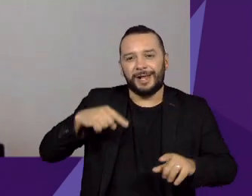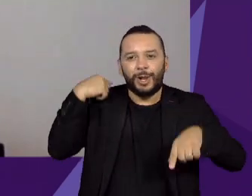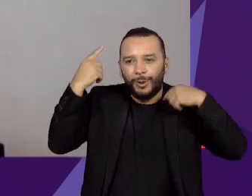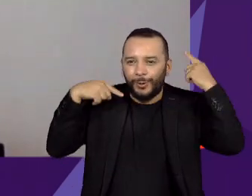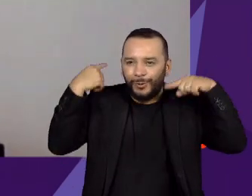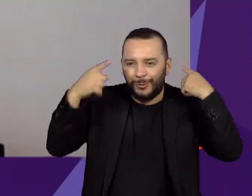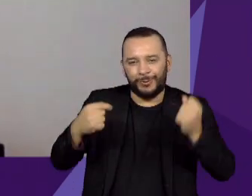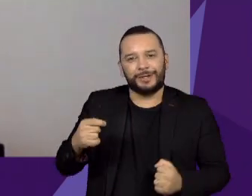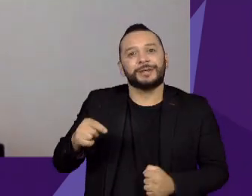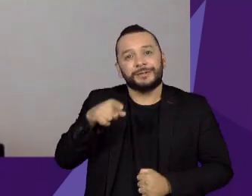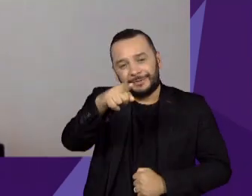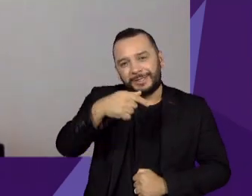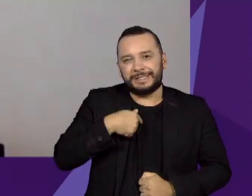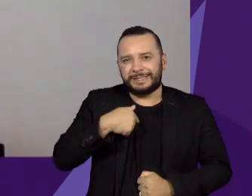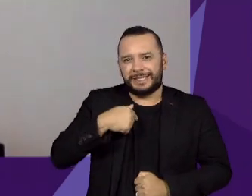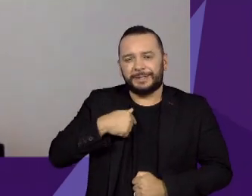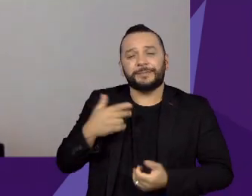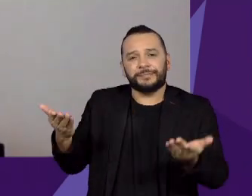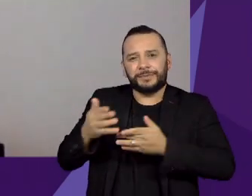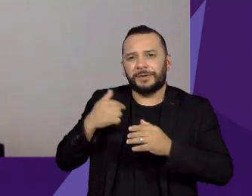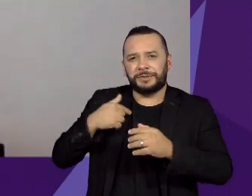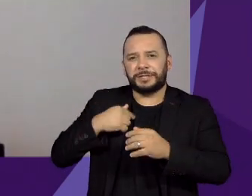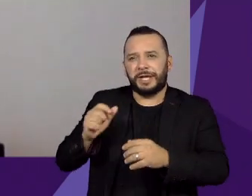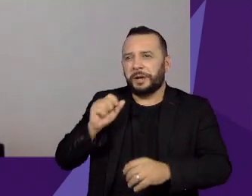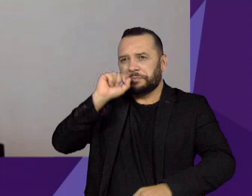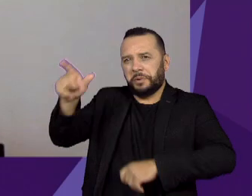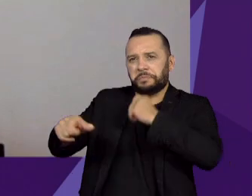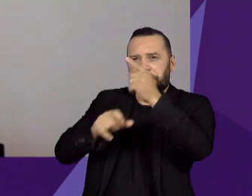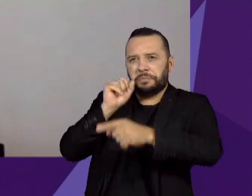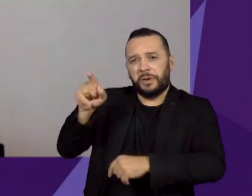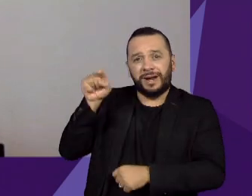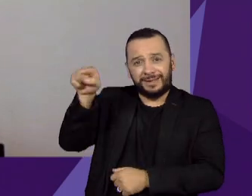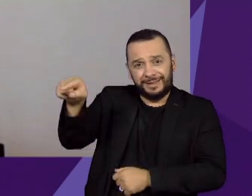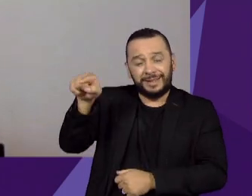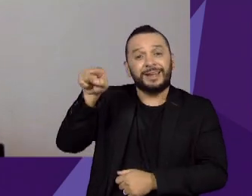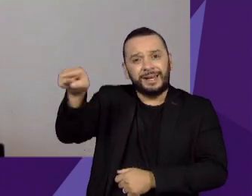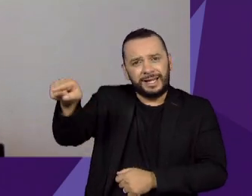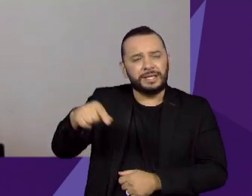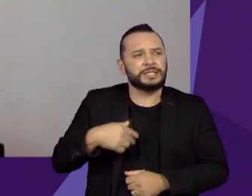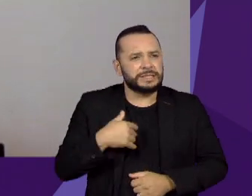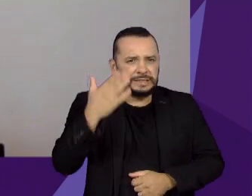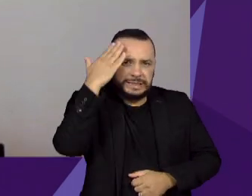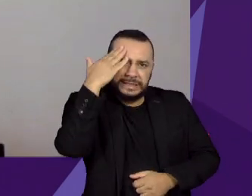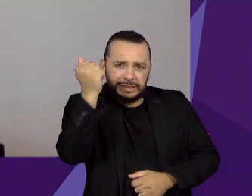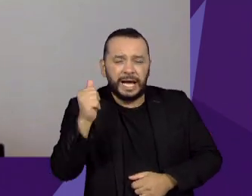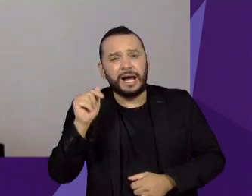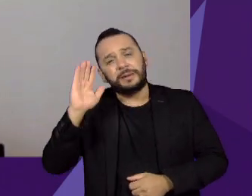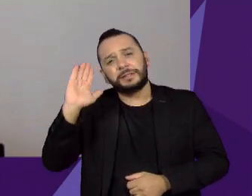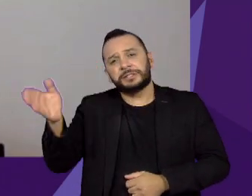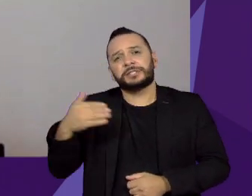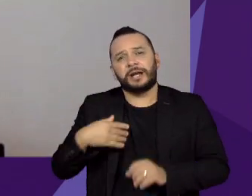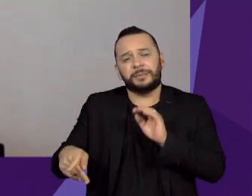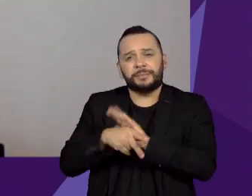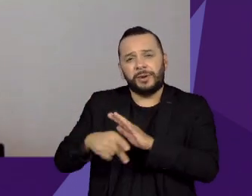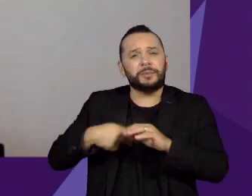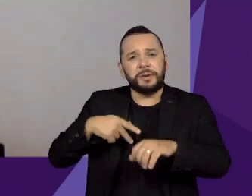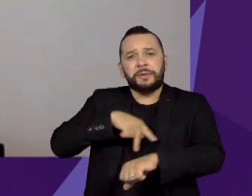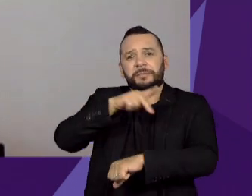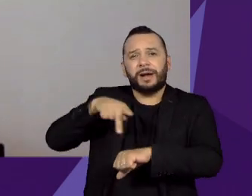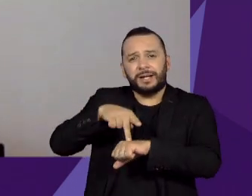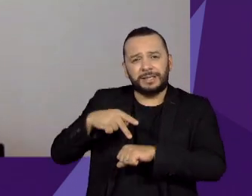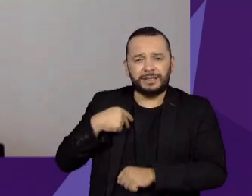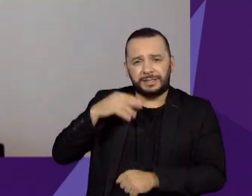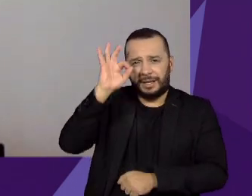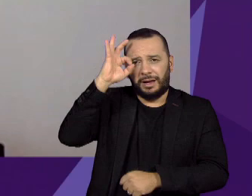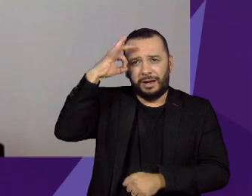Você agride uma pessoa aqui, a pessoa, no momento seguinte, ela fica sabendo lá no Afeganistão que ela foi agredida, ainda